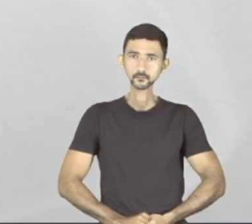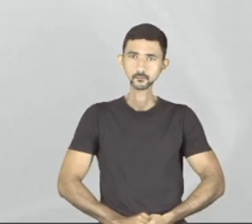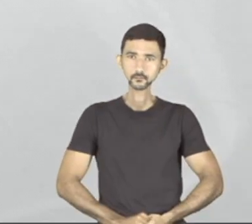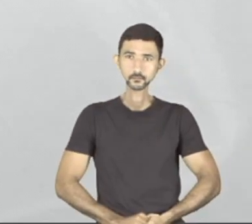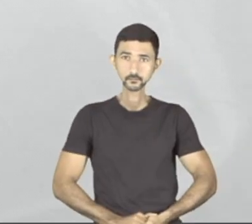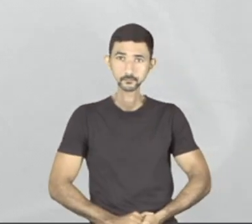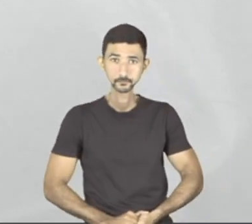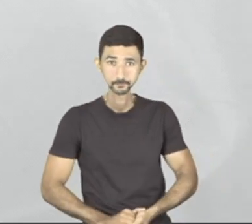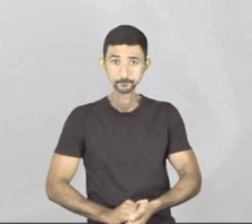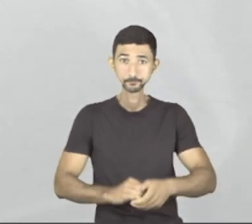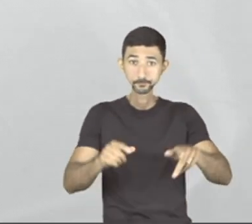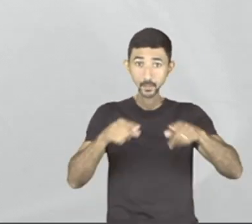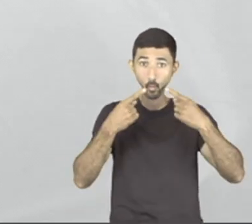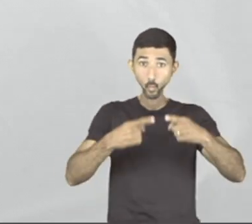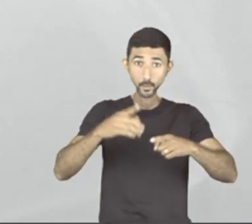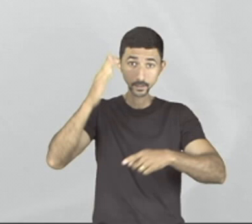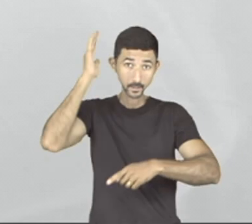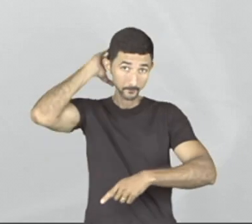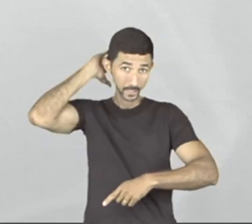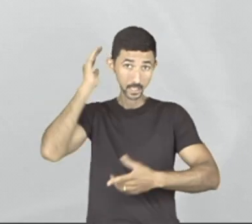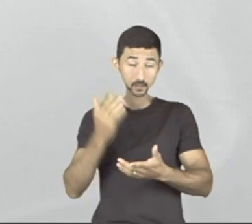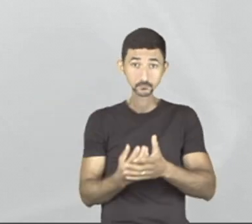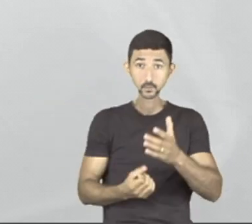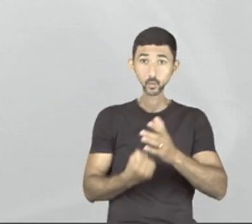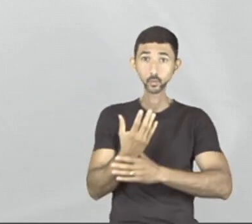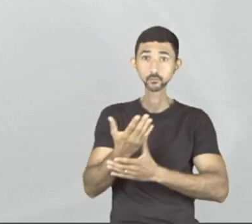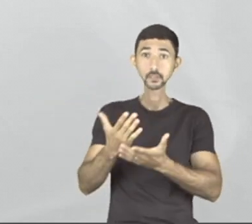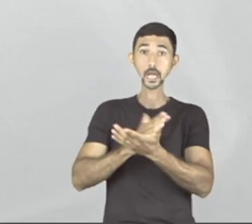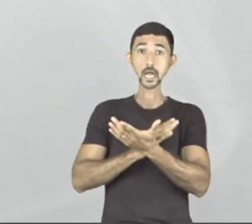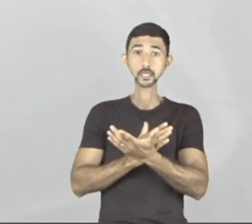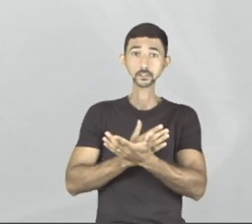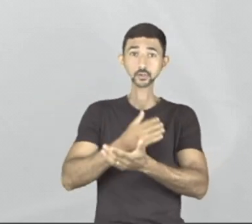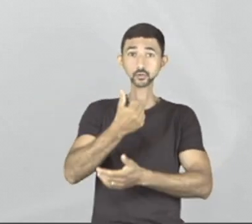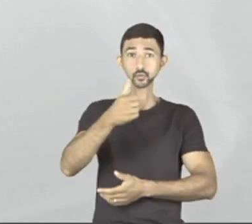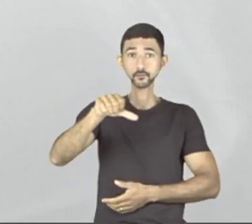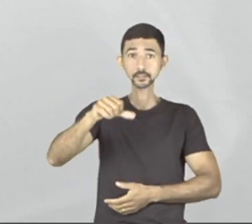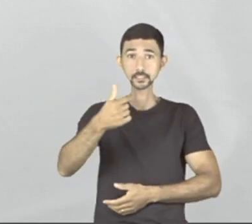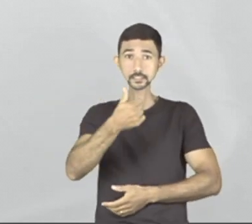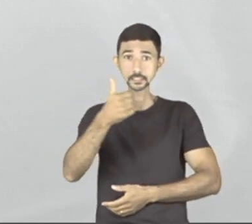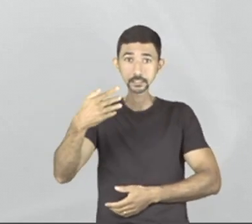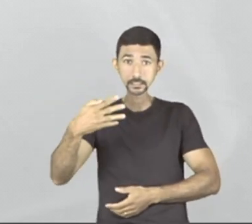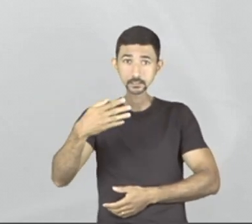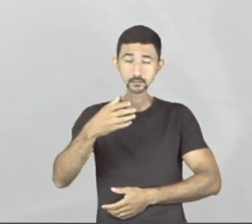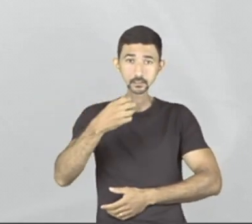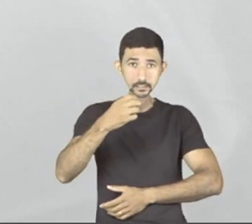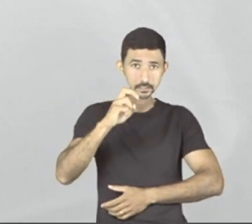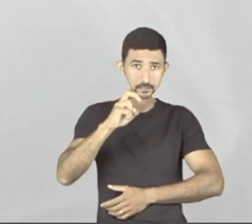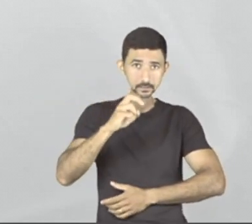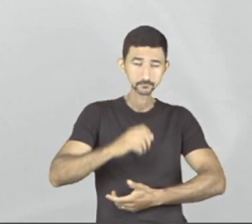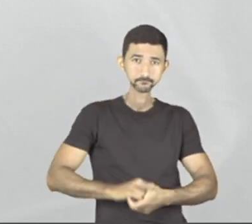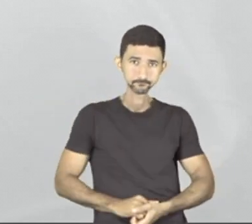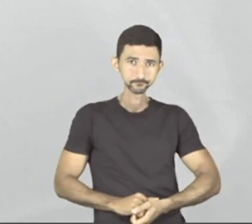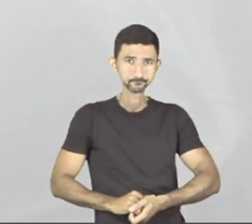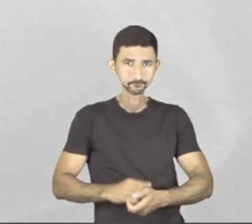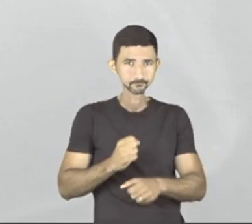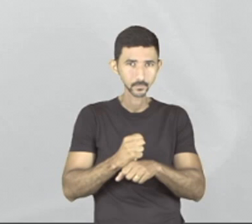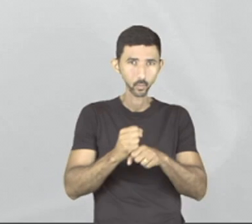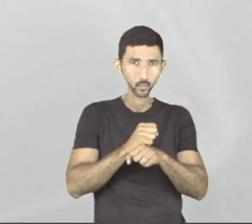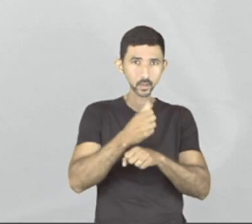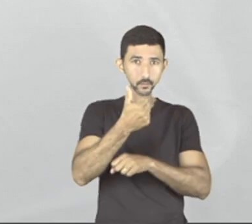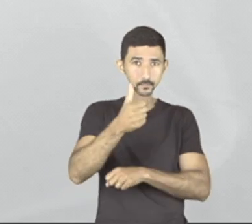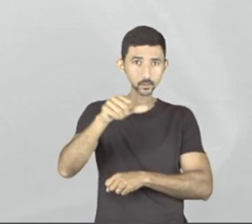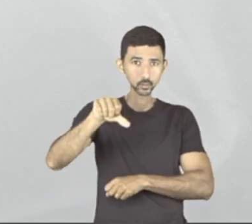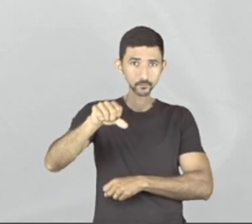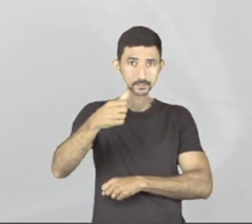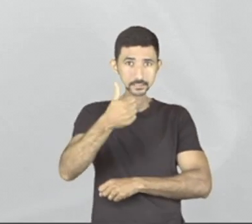Sobre o hino do Pará, ele surgiu antes de 1915 e ele foi cantado pela primeira vez pelos alunos do